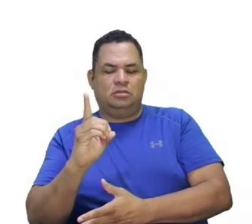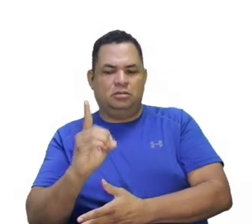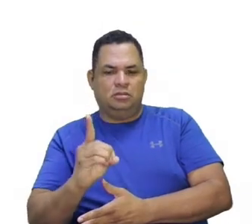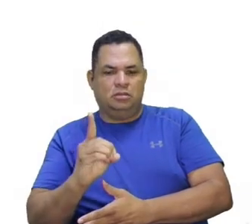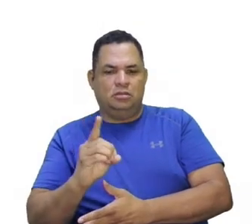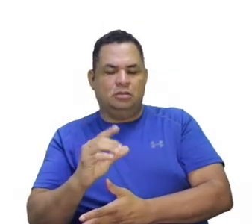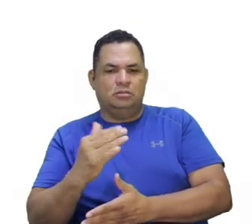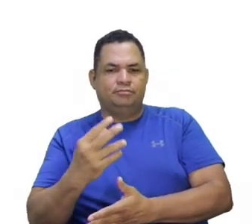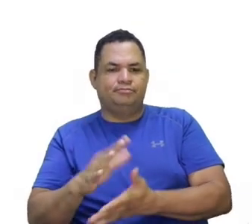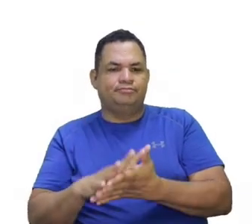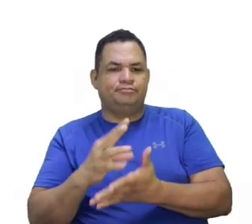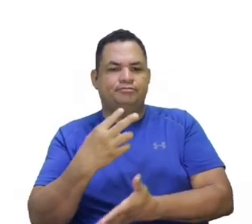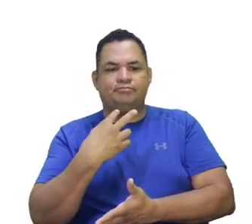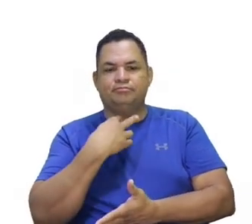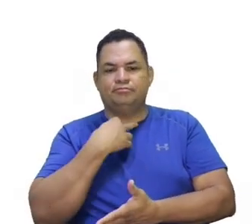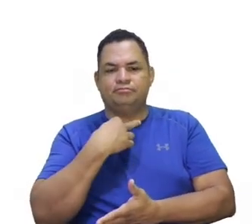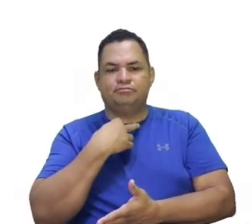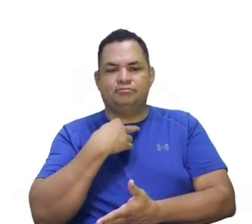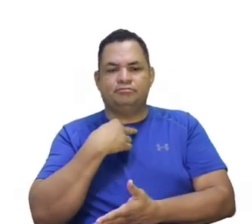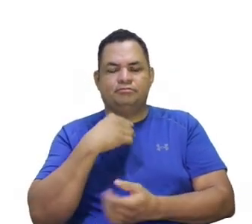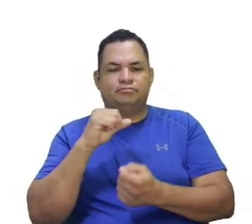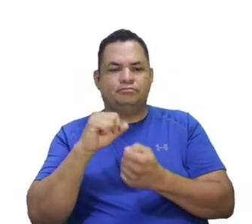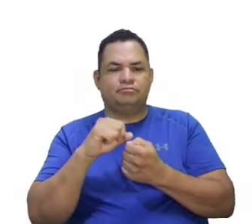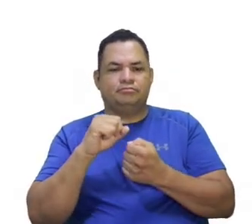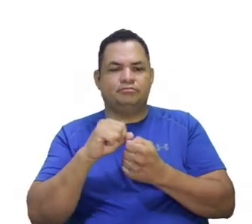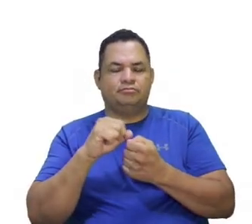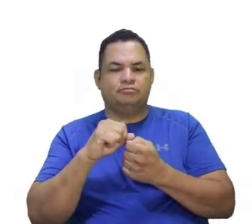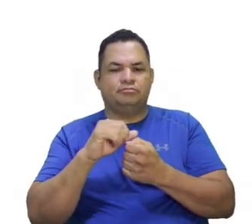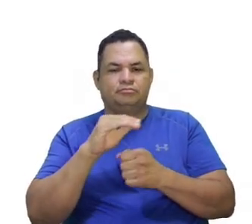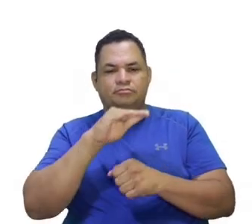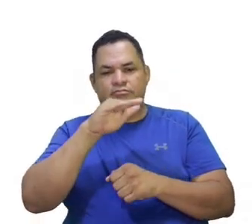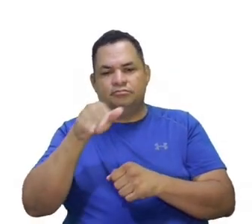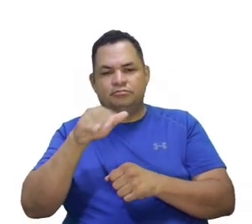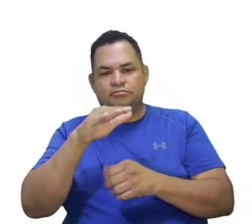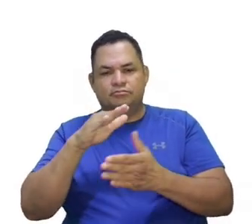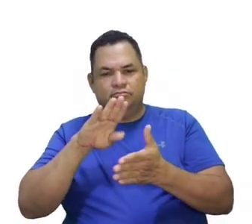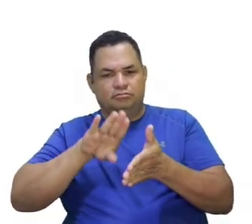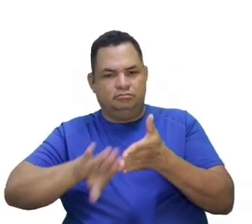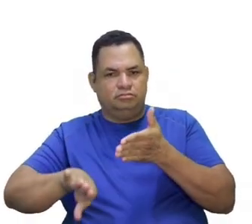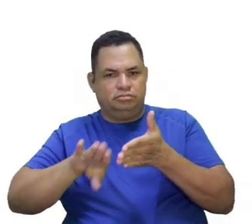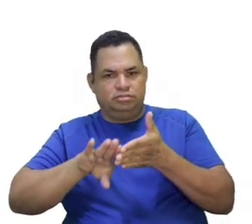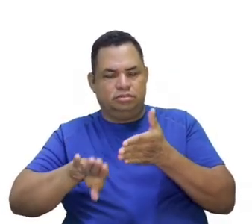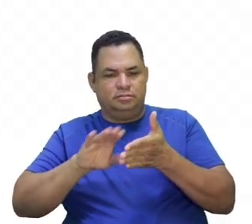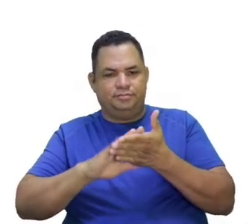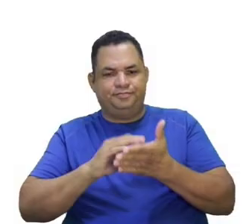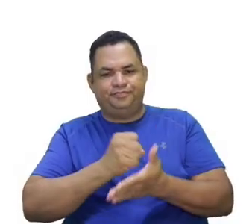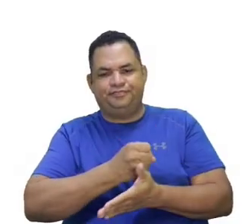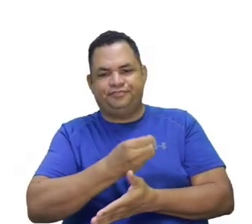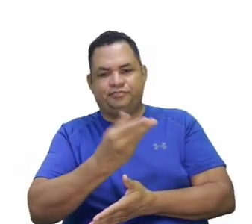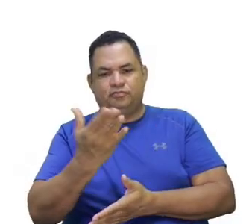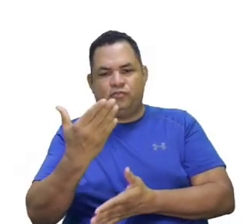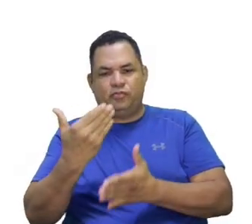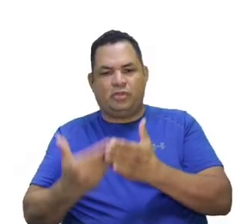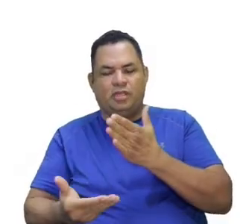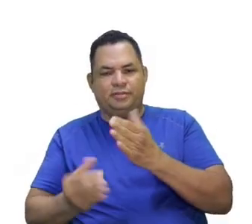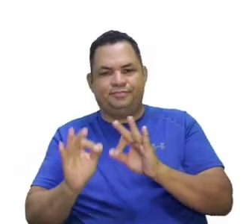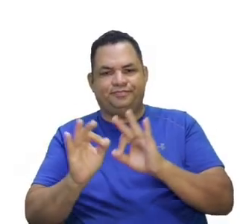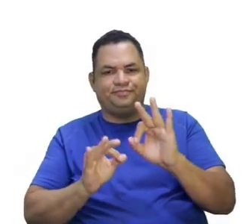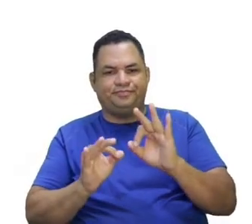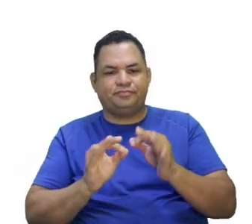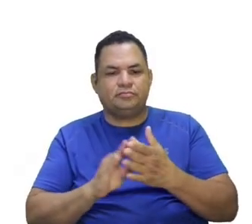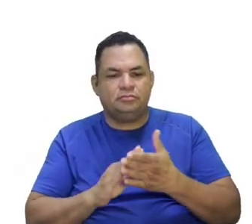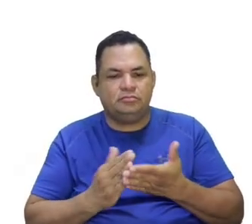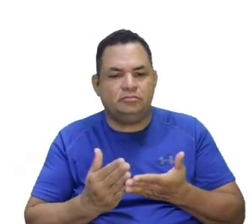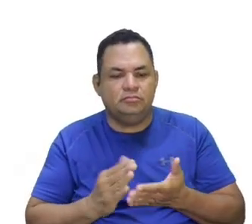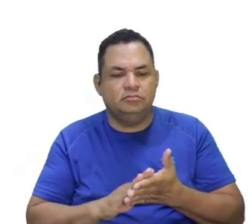Então, eu não posso fazer a distribuição do íon só tirando a quantidade de elétrons que ele perdeu